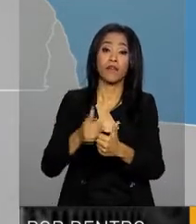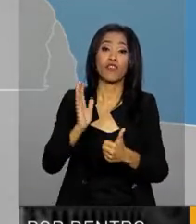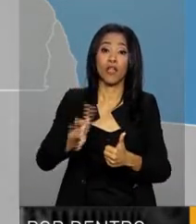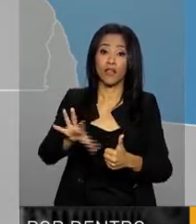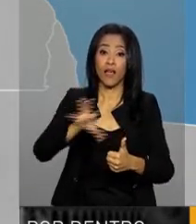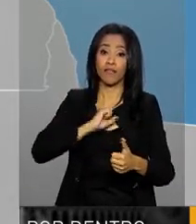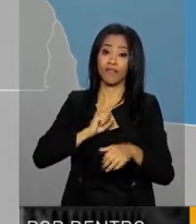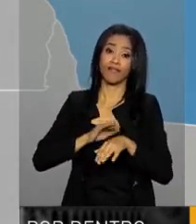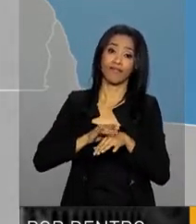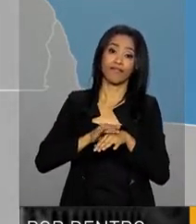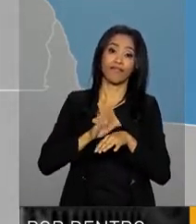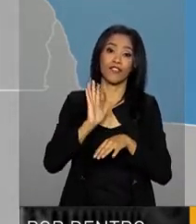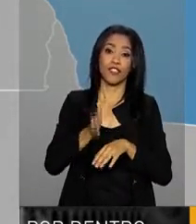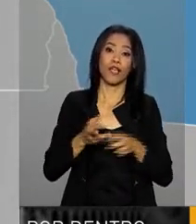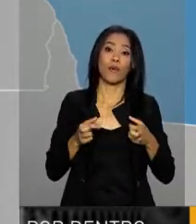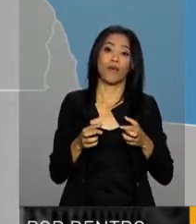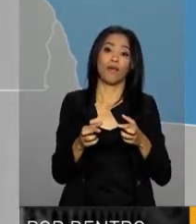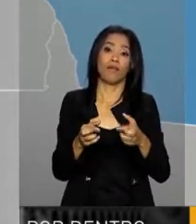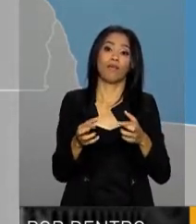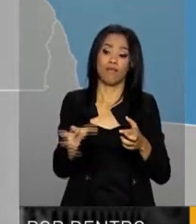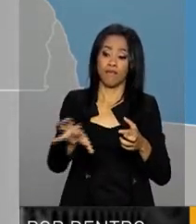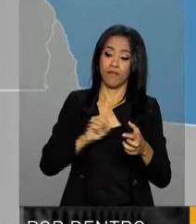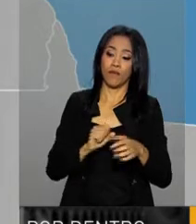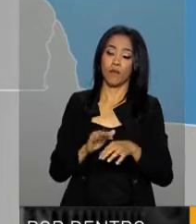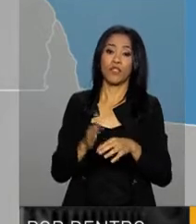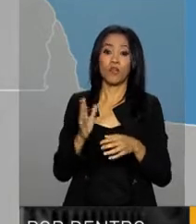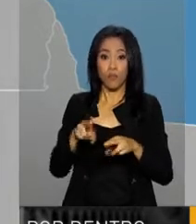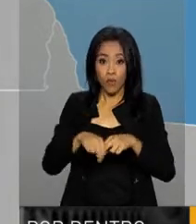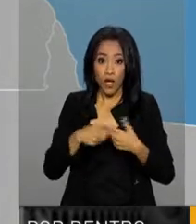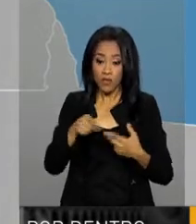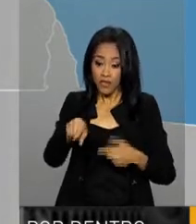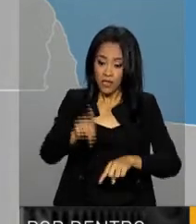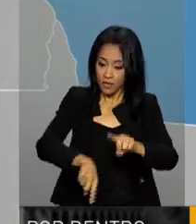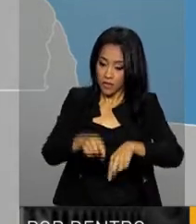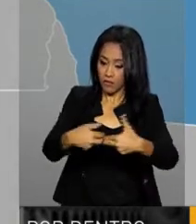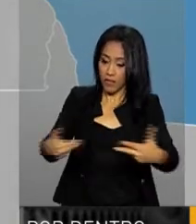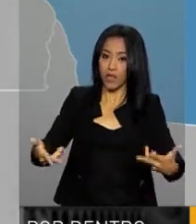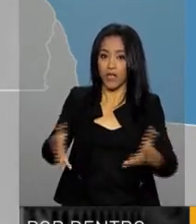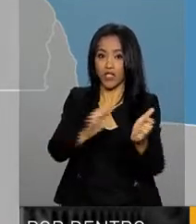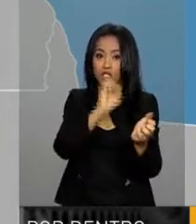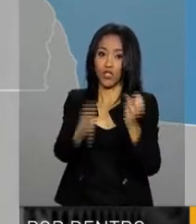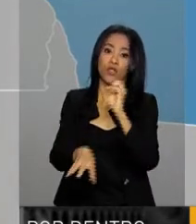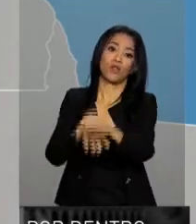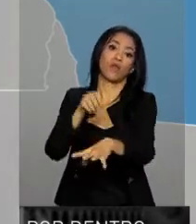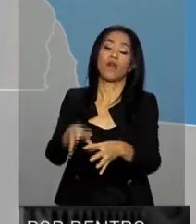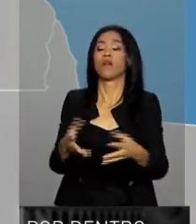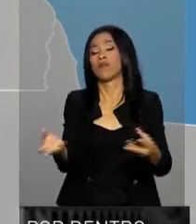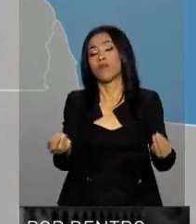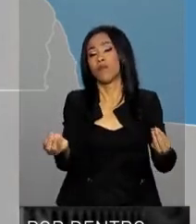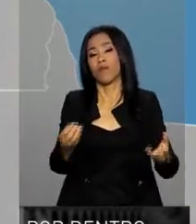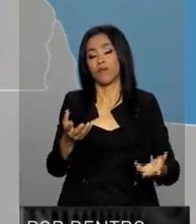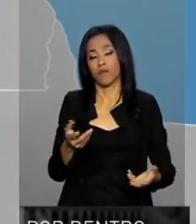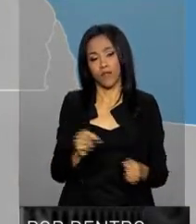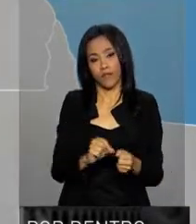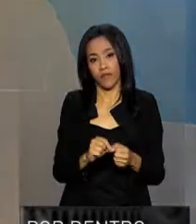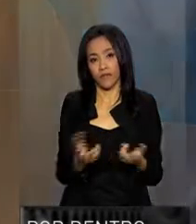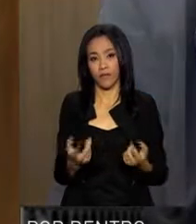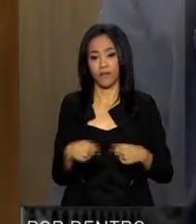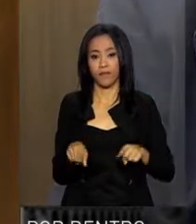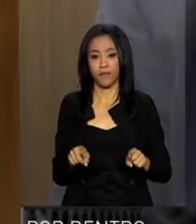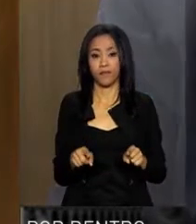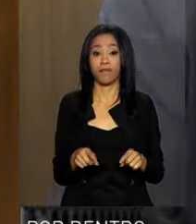há um planejamento de atendimento dessa população que contaminada por esse produto bem eu quero te dizer que infelizmente